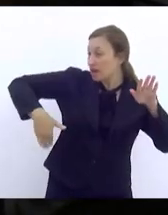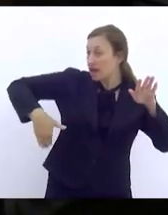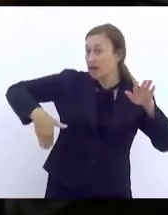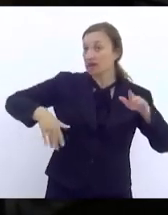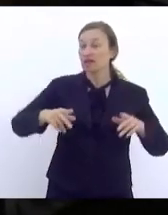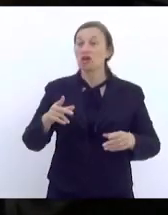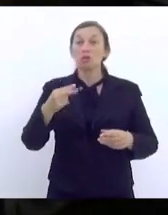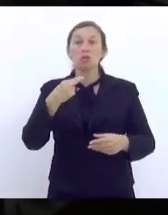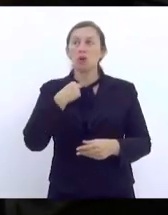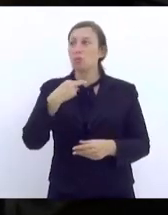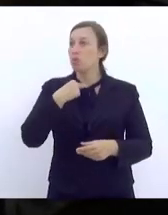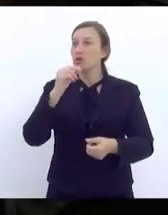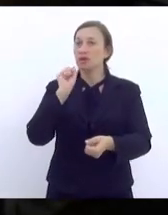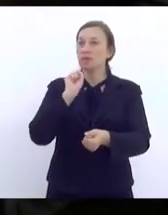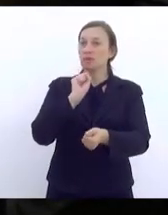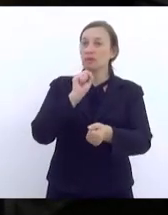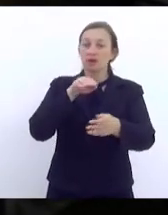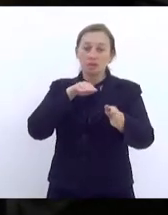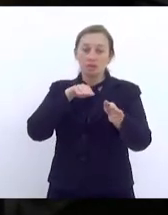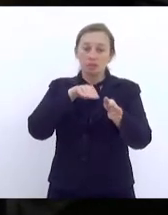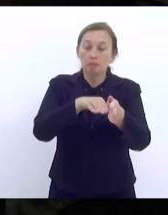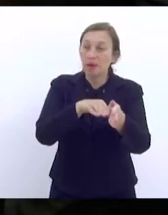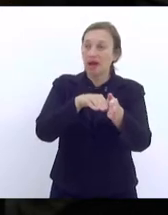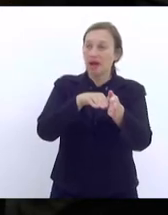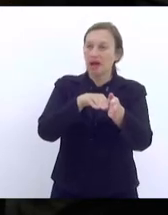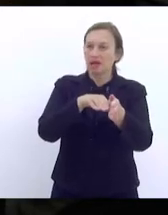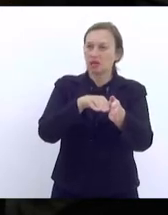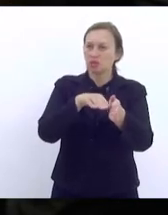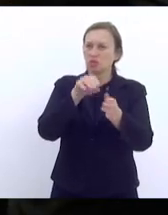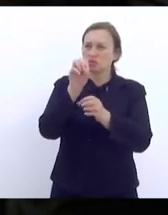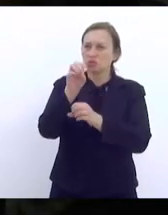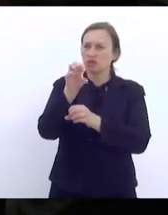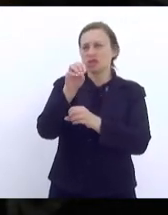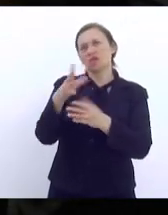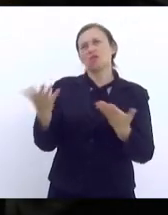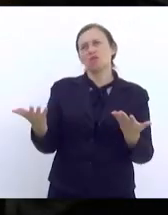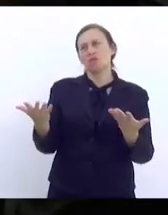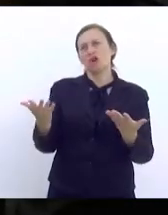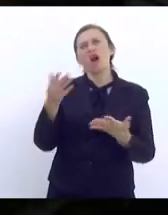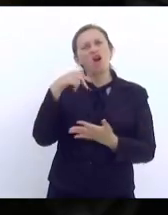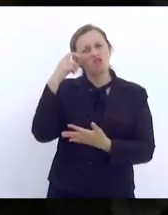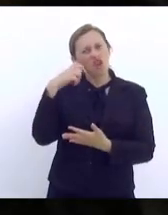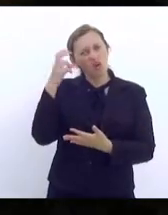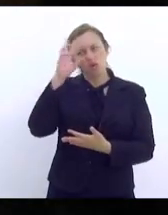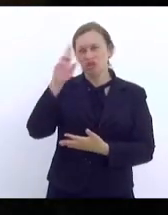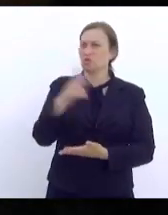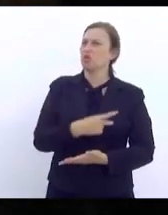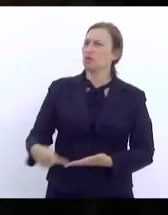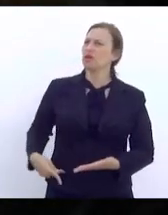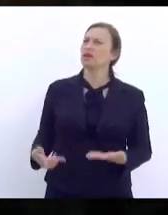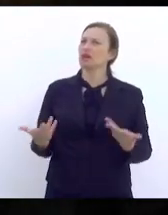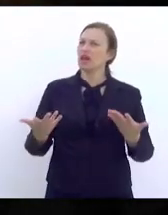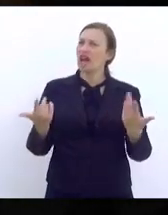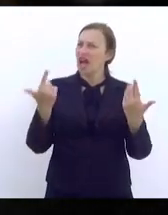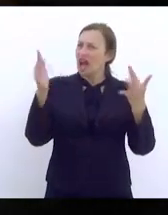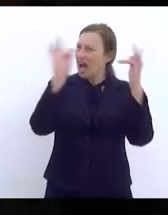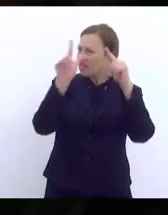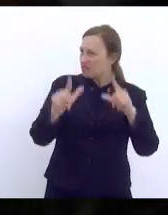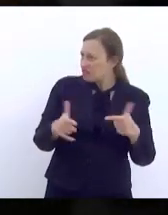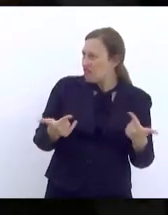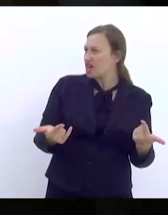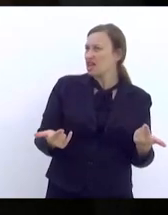porque não pode parar no sinal de trânsito denuncio policial penal Isso é uma vergonha Presidente Já não basta farra das